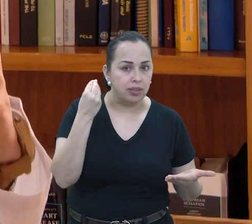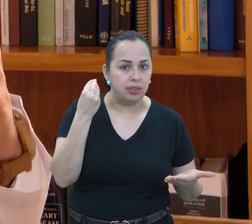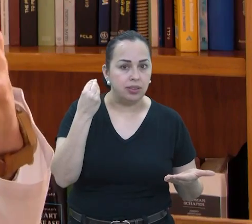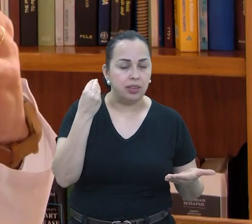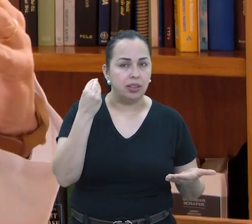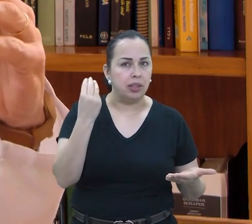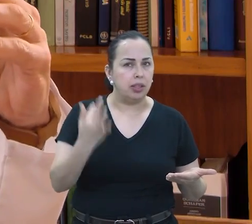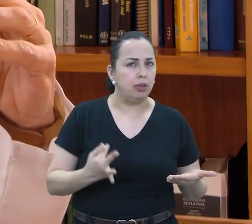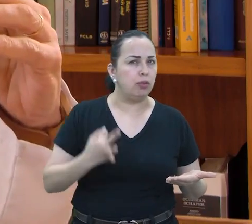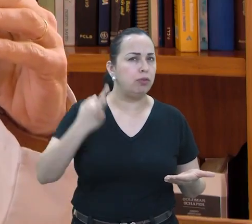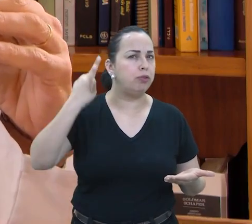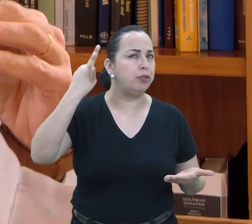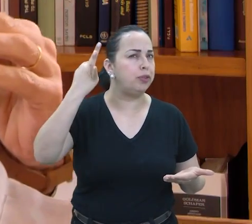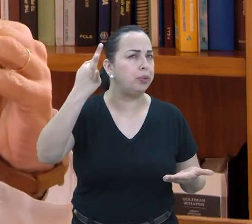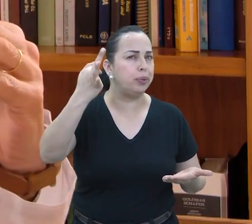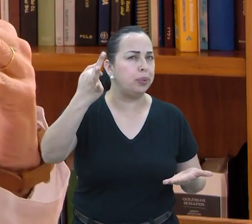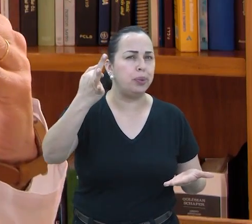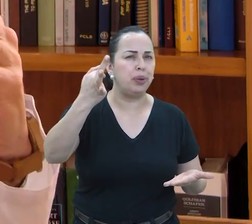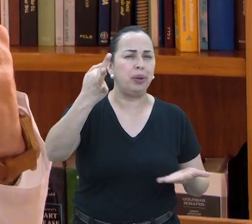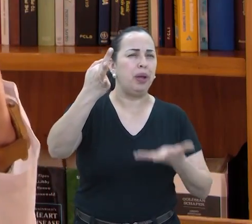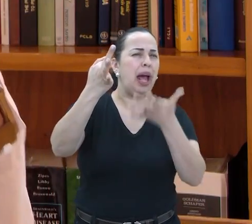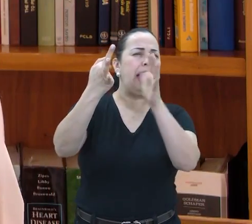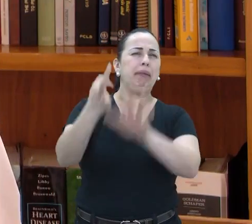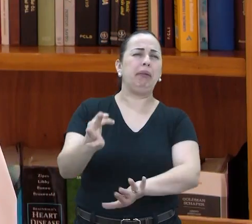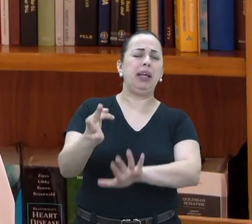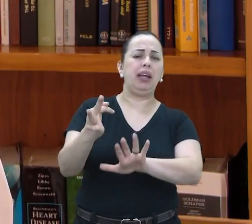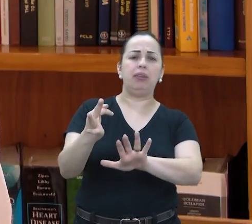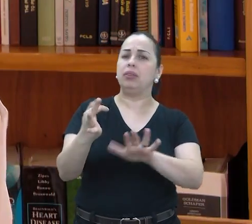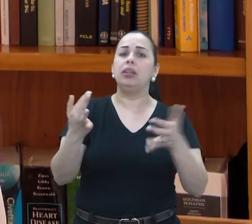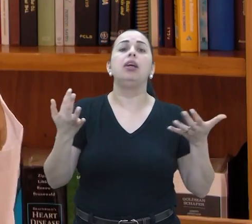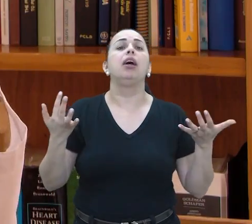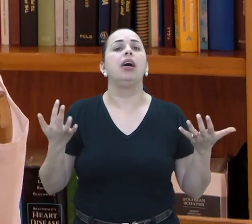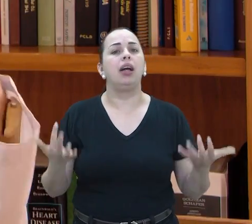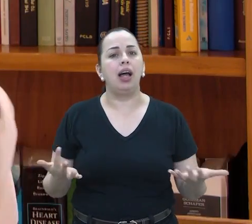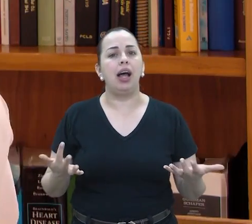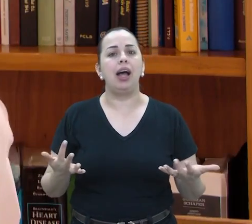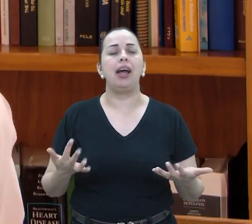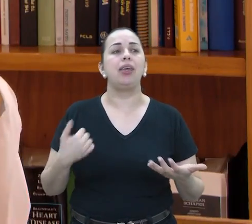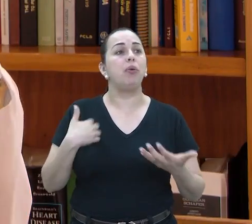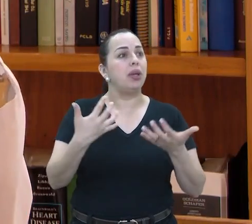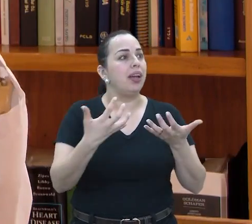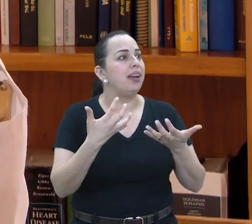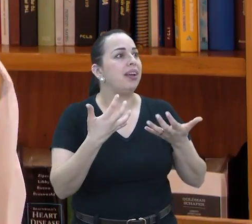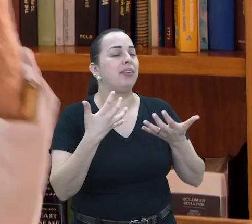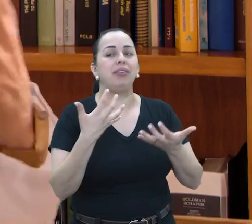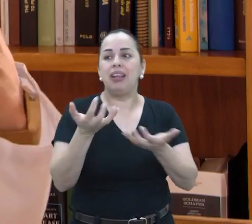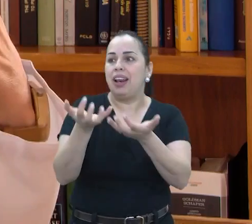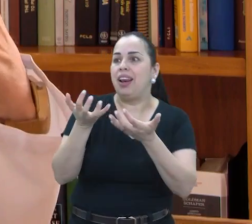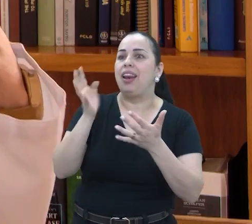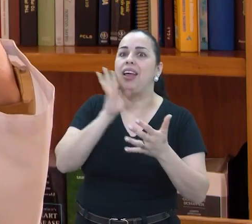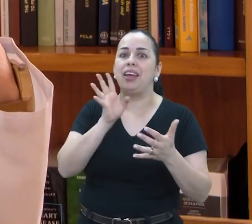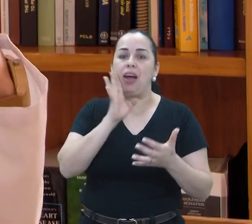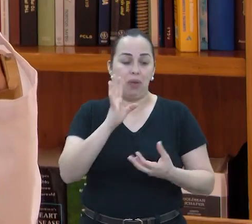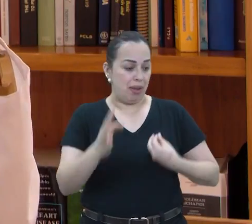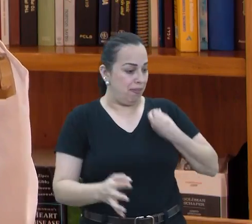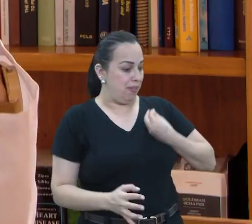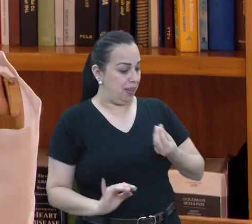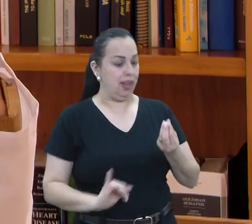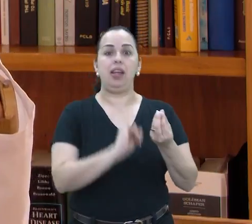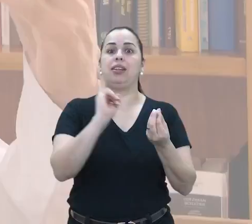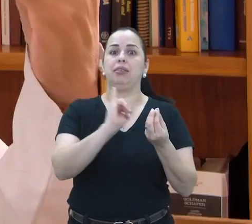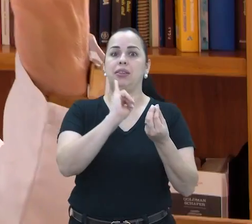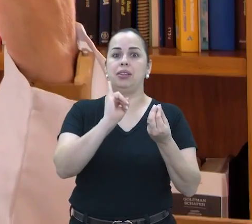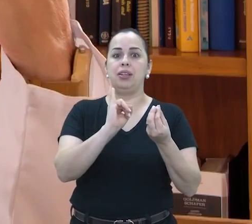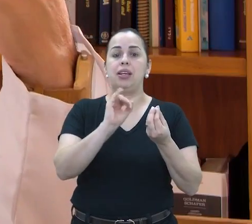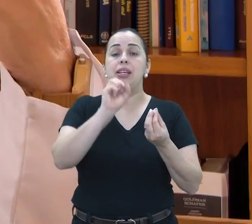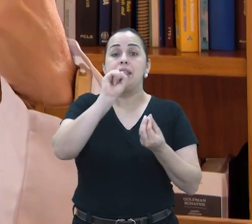do presente, eu não tiver perspectiva de futuro, eu não me encantar com o que eu acho legal, eu não me encantar com a